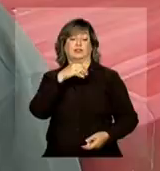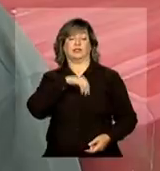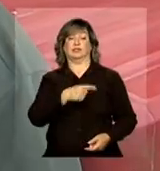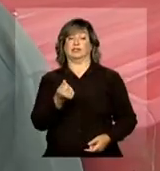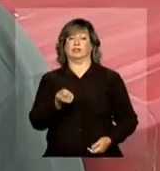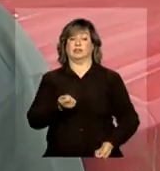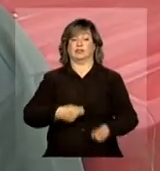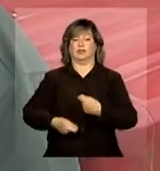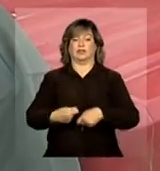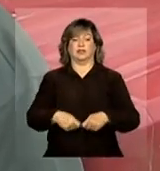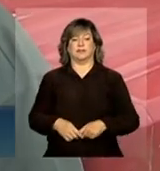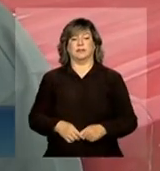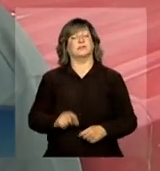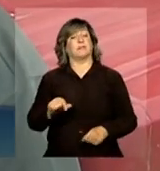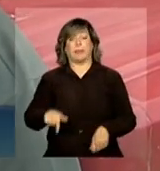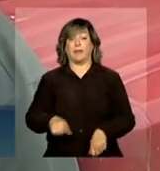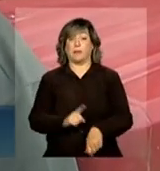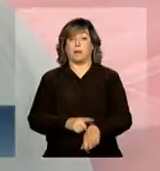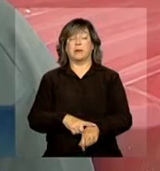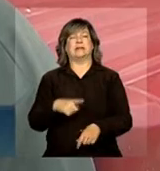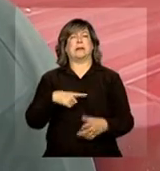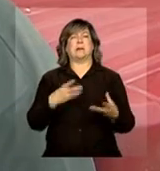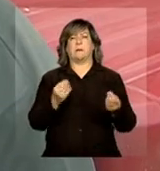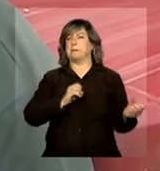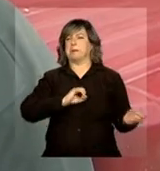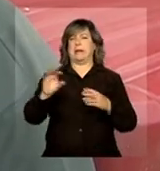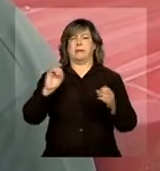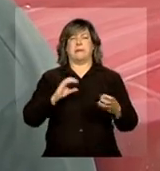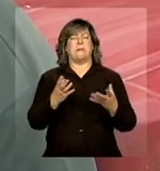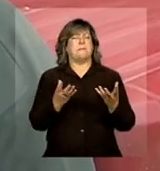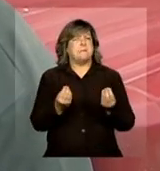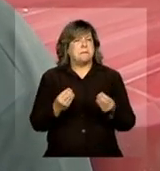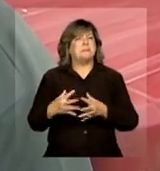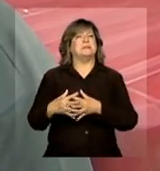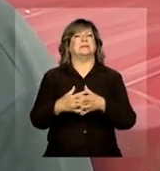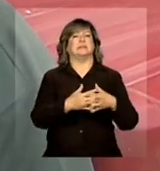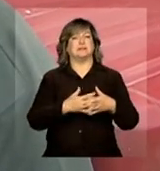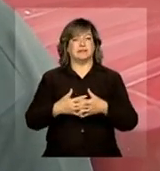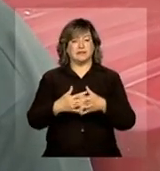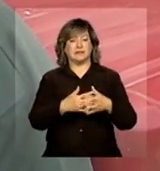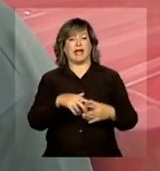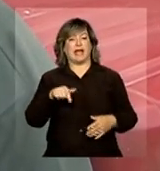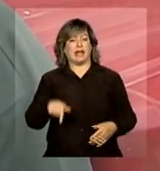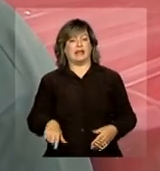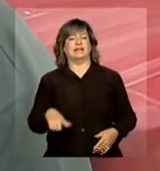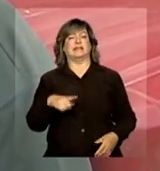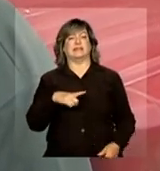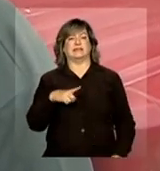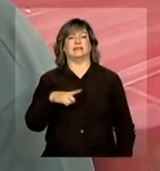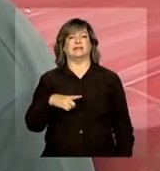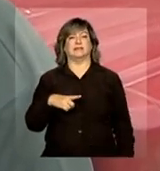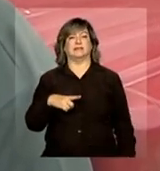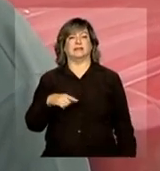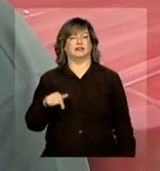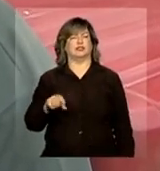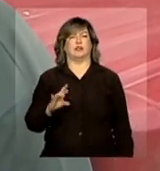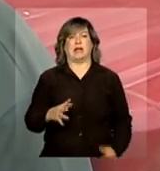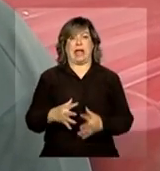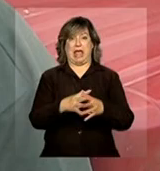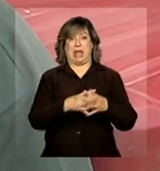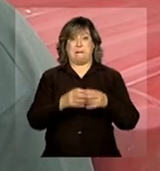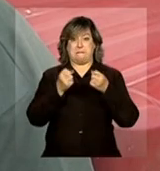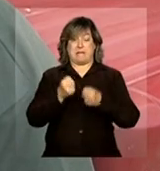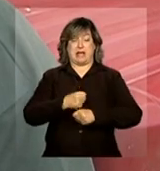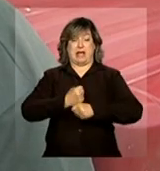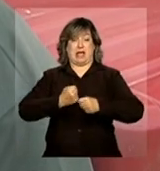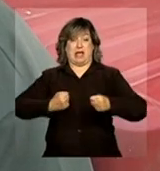dinheiro. Nesse momento agora da safra tem muita carga. Aqui tem muito caminhão, hein? Aqui é só caminhão pesado, só